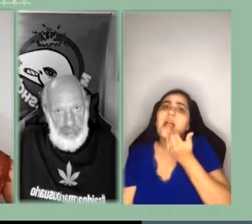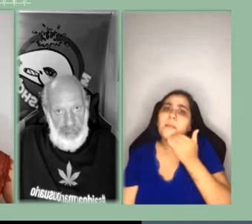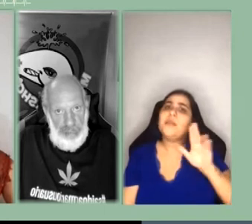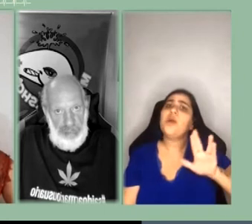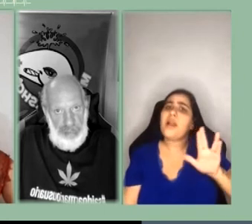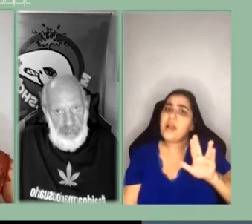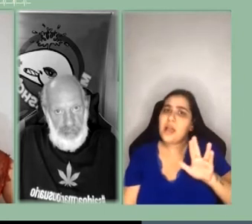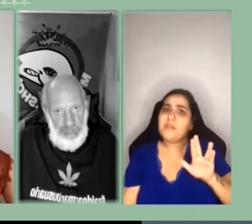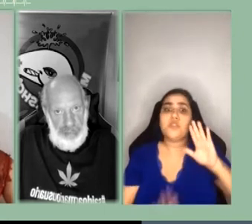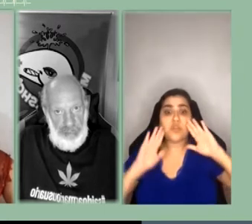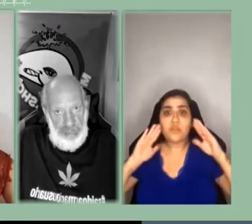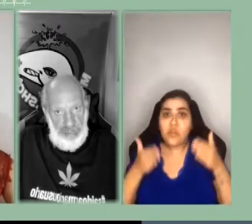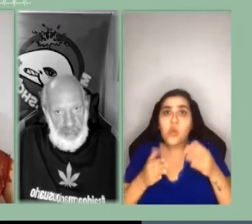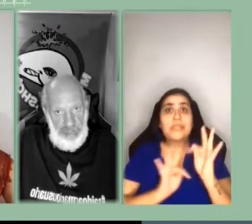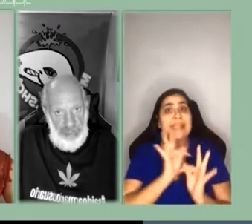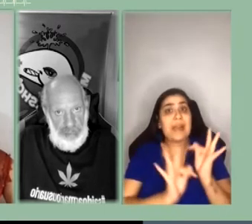voltado realmente à